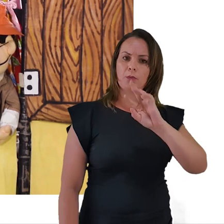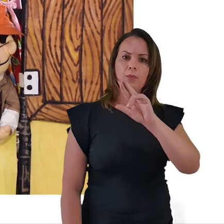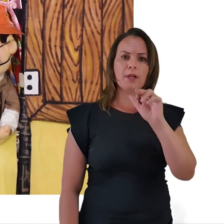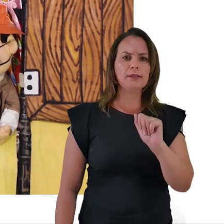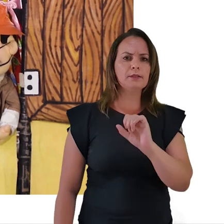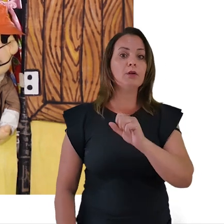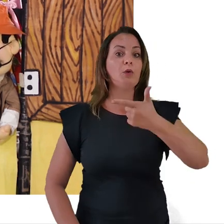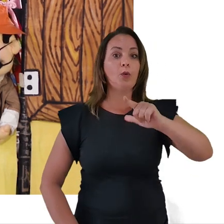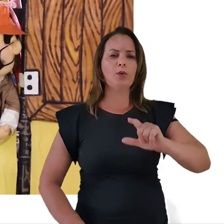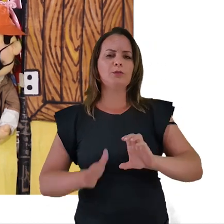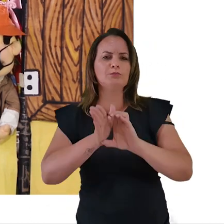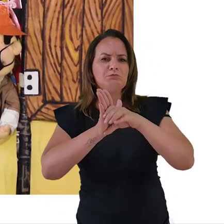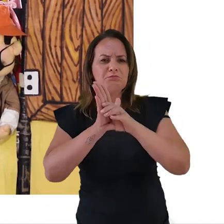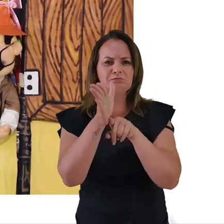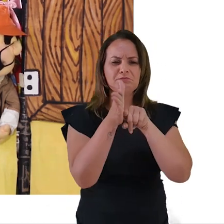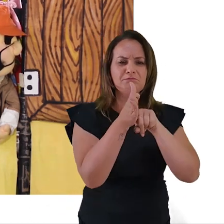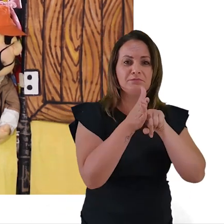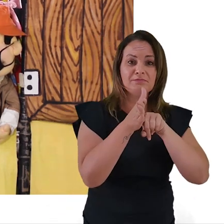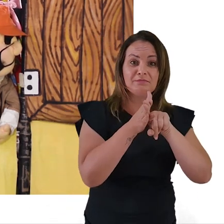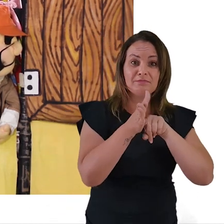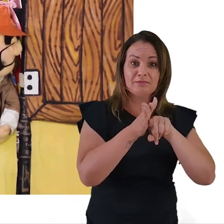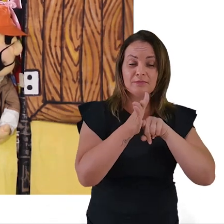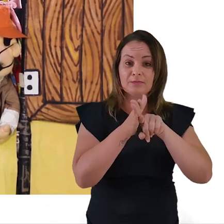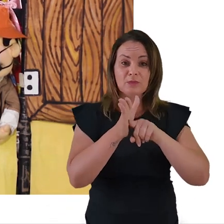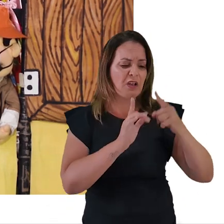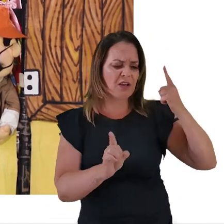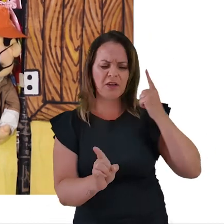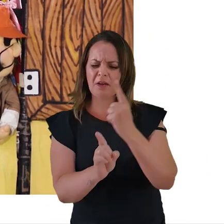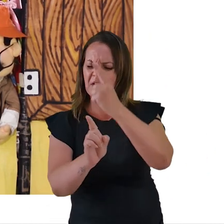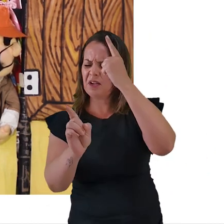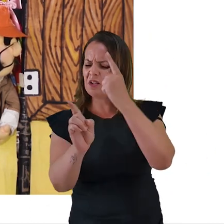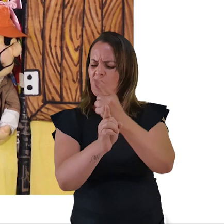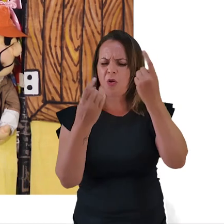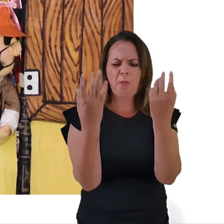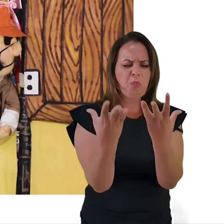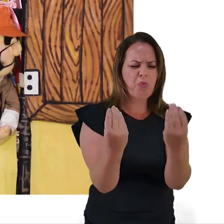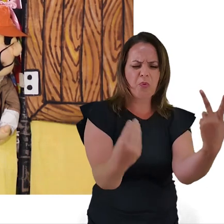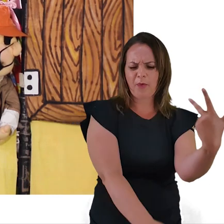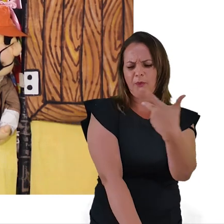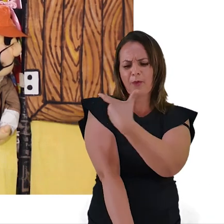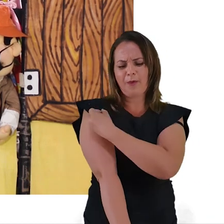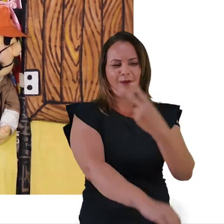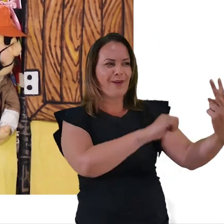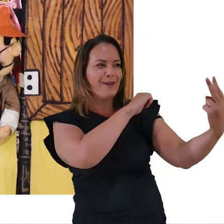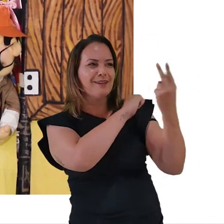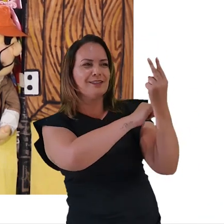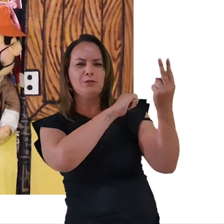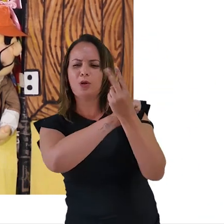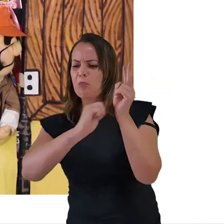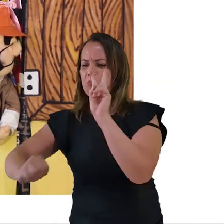também, pesquisadores, inventaram tantas vacinas que vêm protegendo